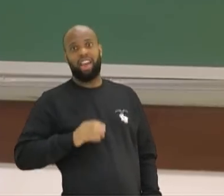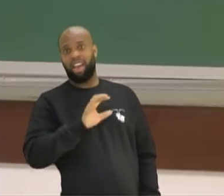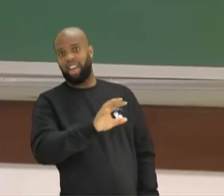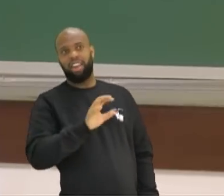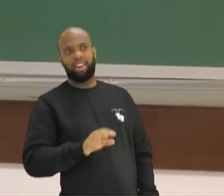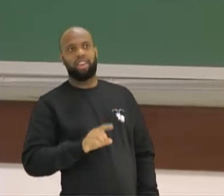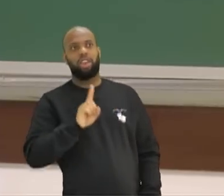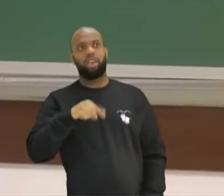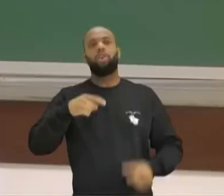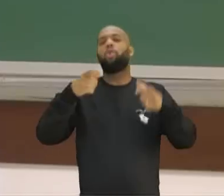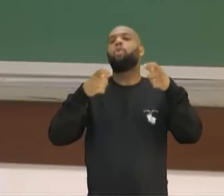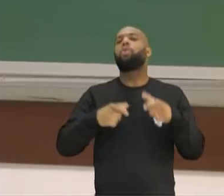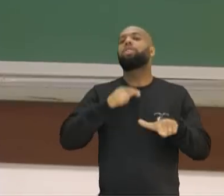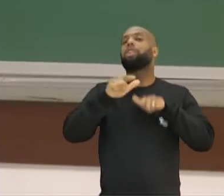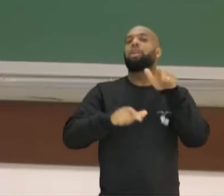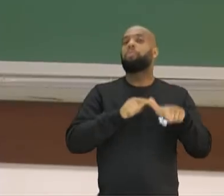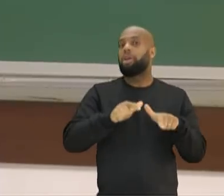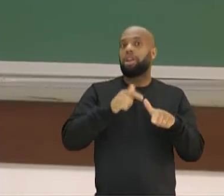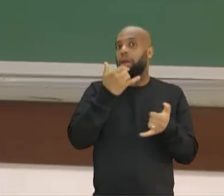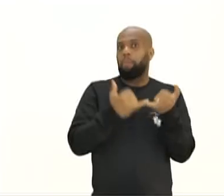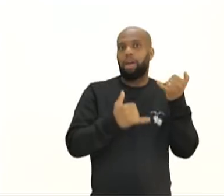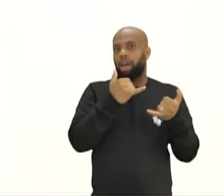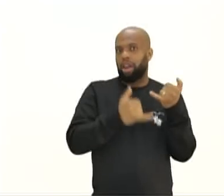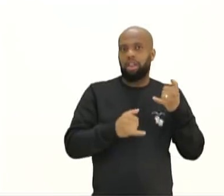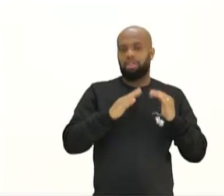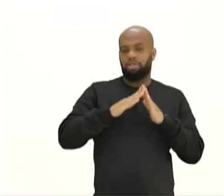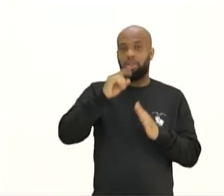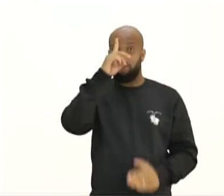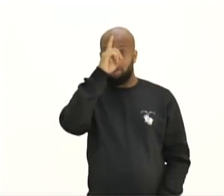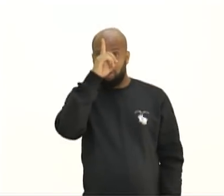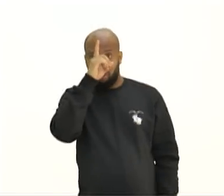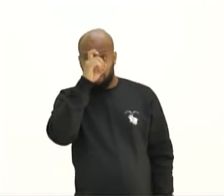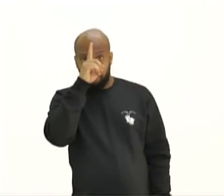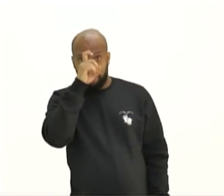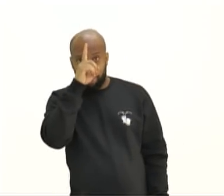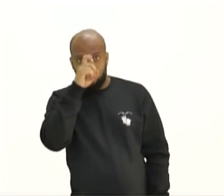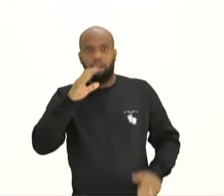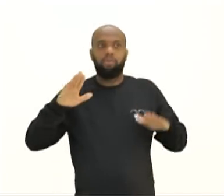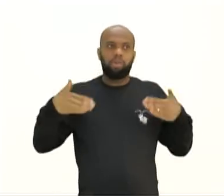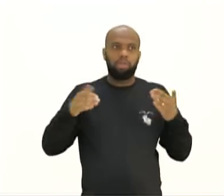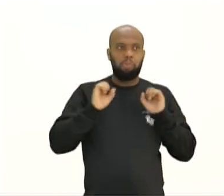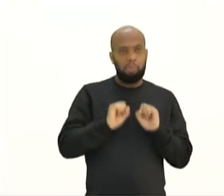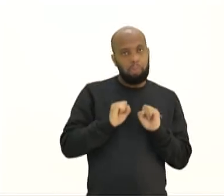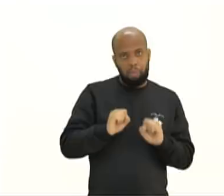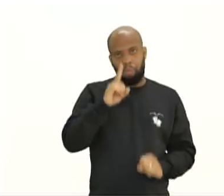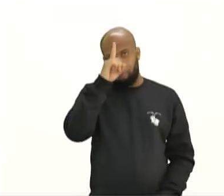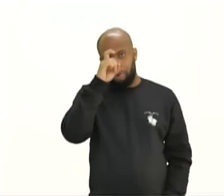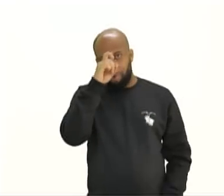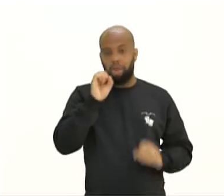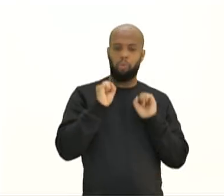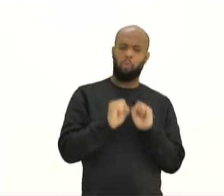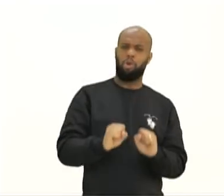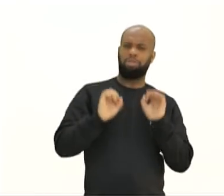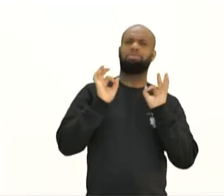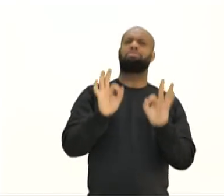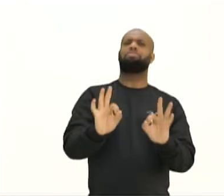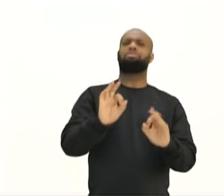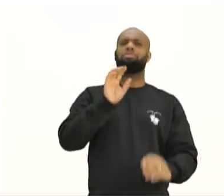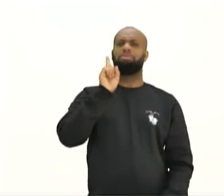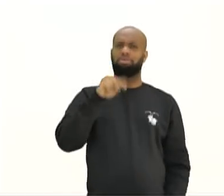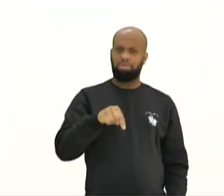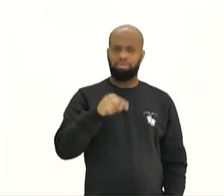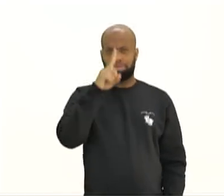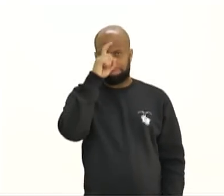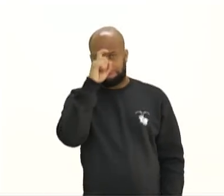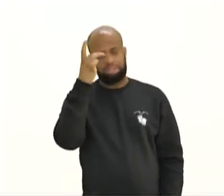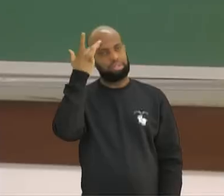trabalhando? Probably at the hospital. Provavelmente no hospital. Posso ter certeza que era no